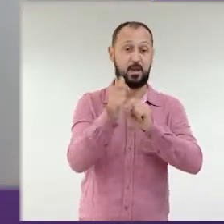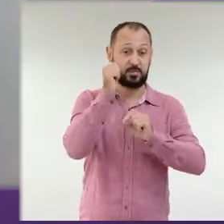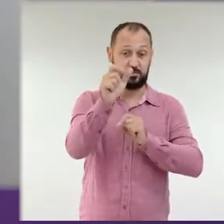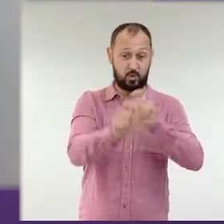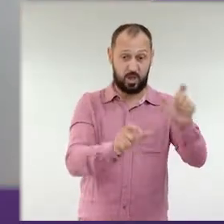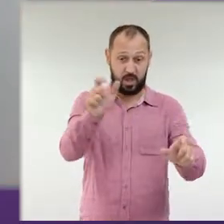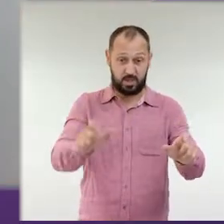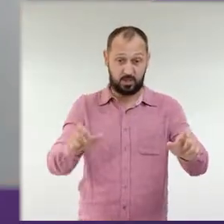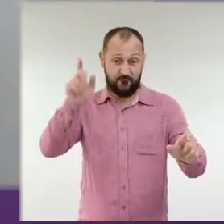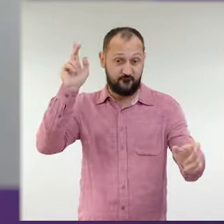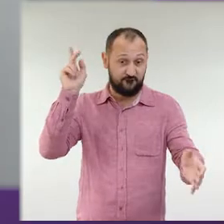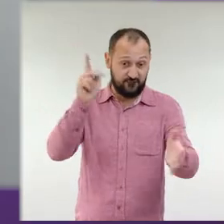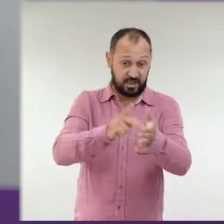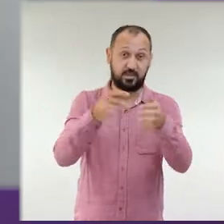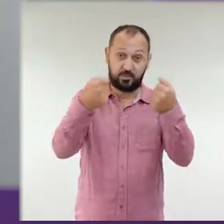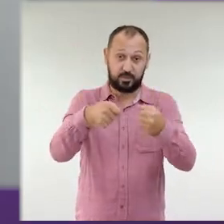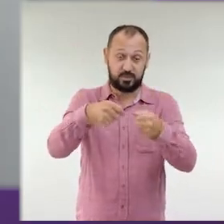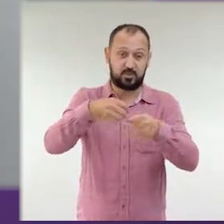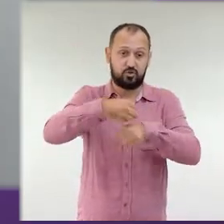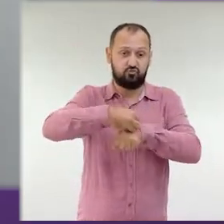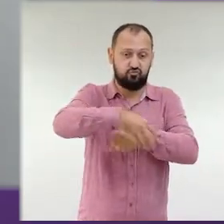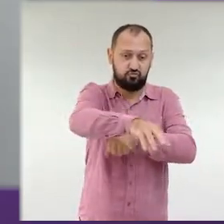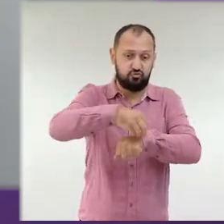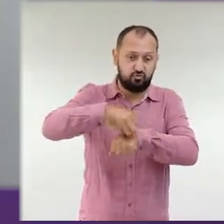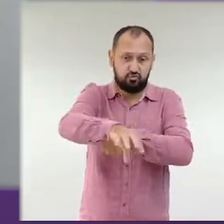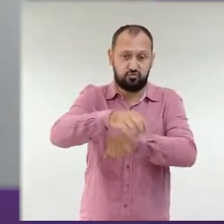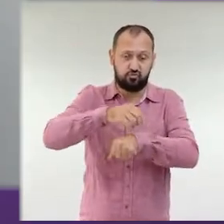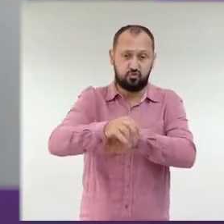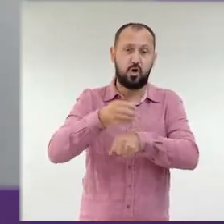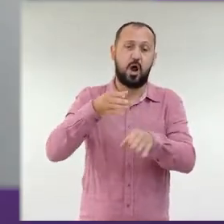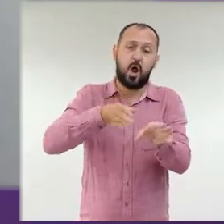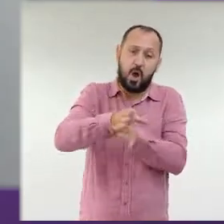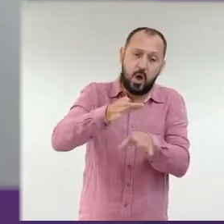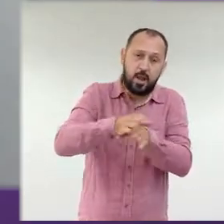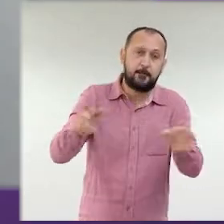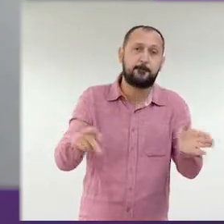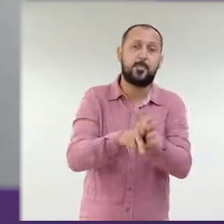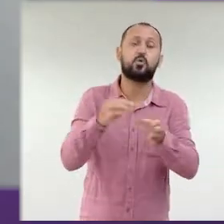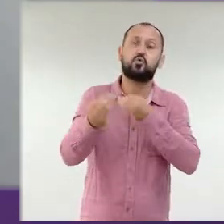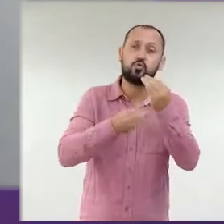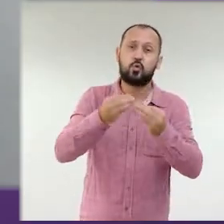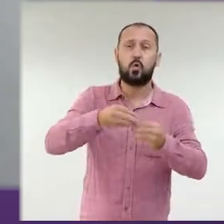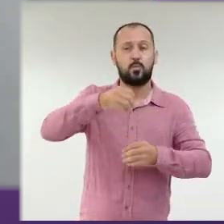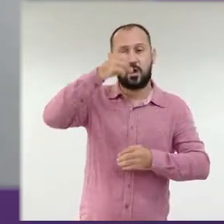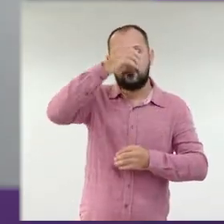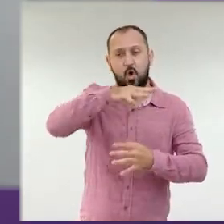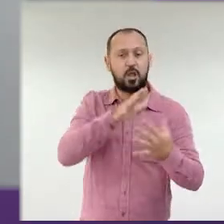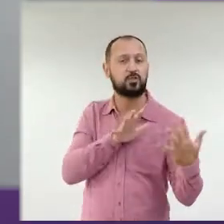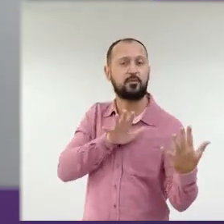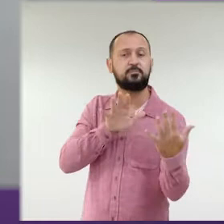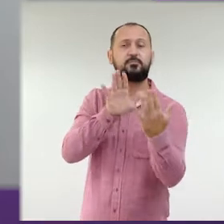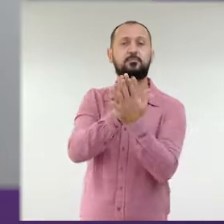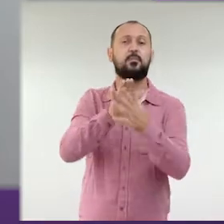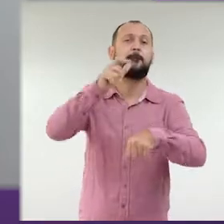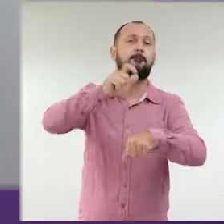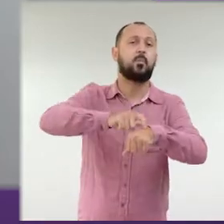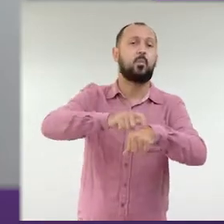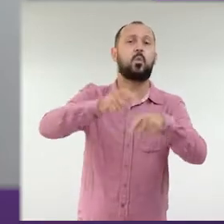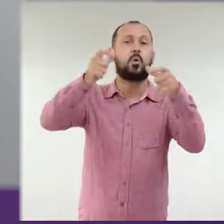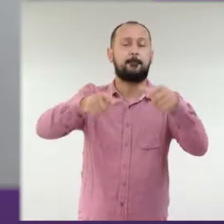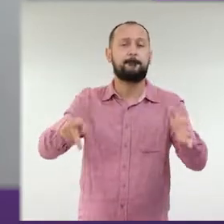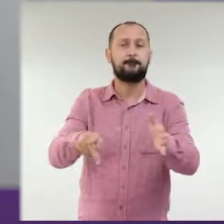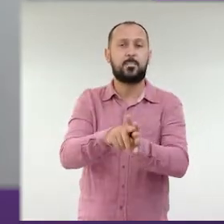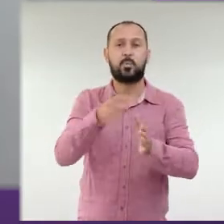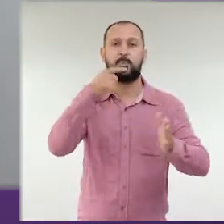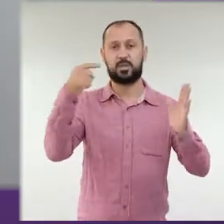mulheres que de fato precisam informações e orientações sobre enfrentamento à violência, canais de